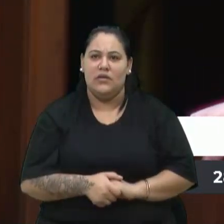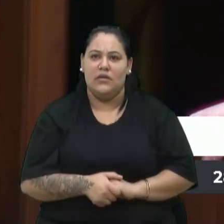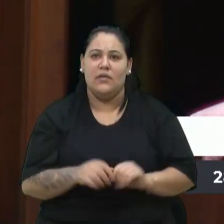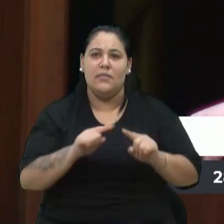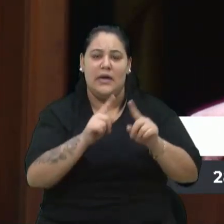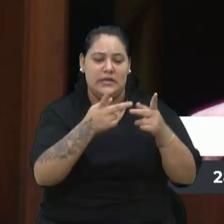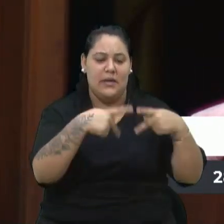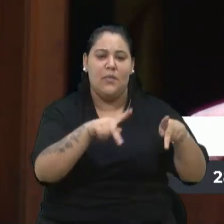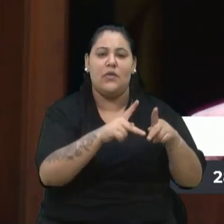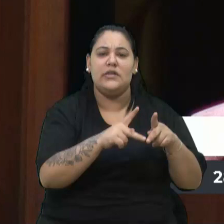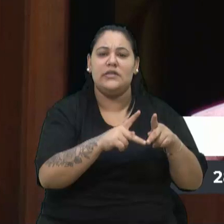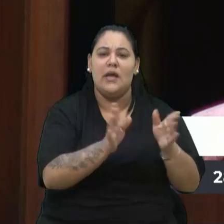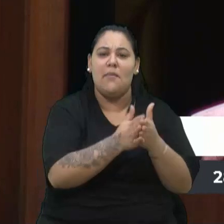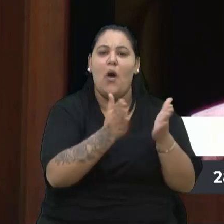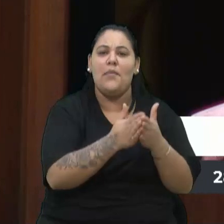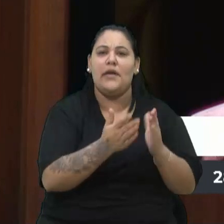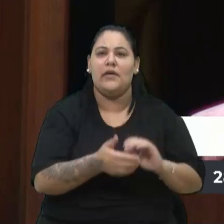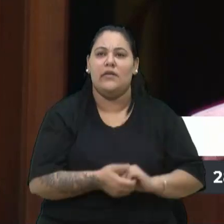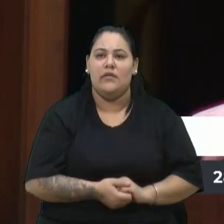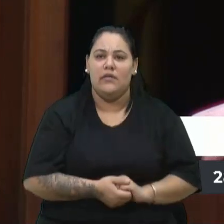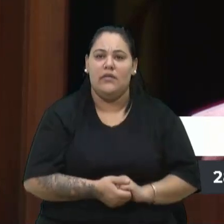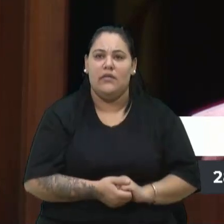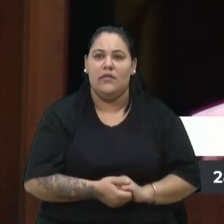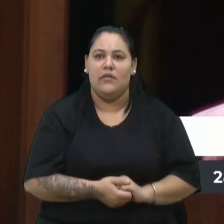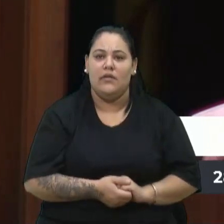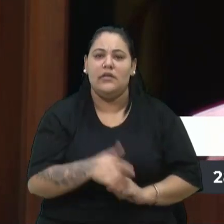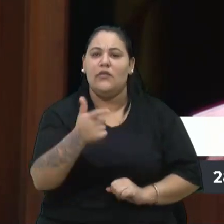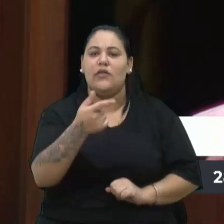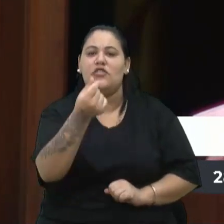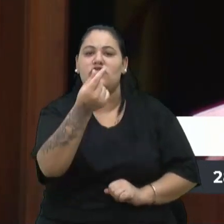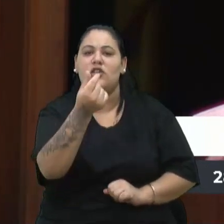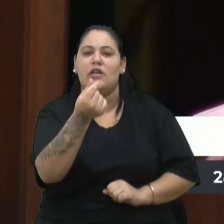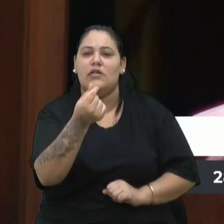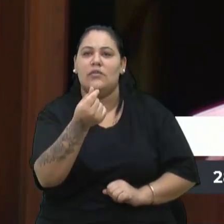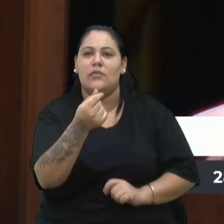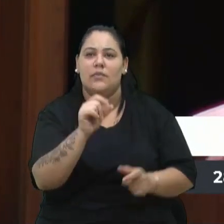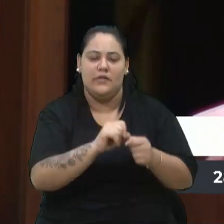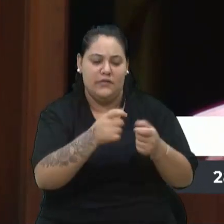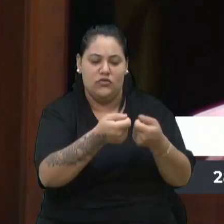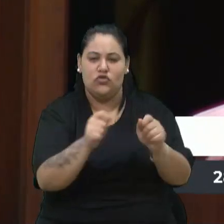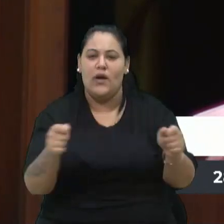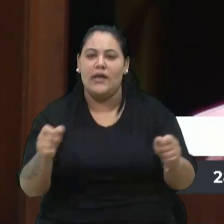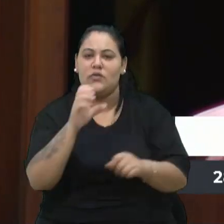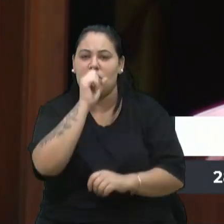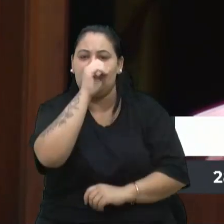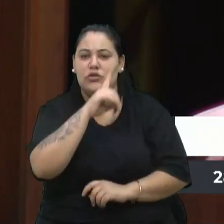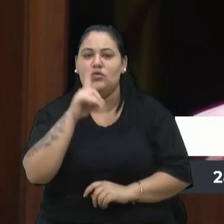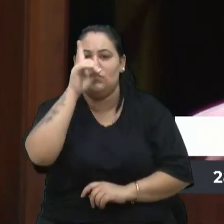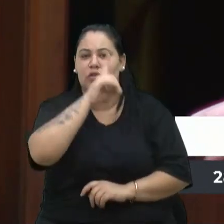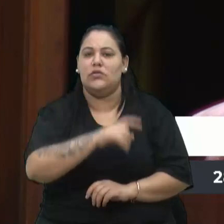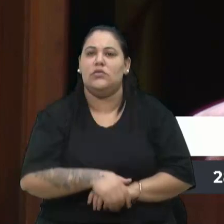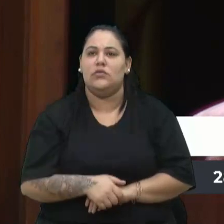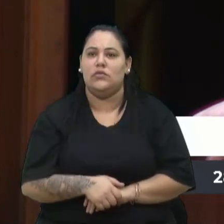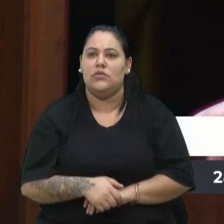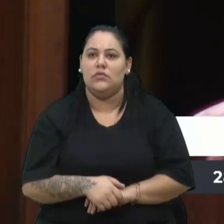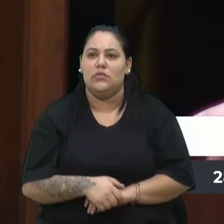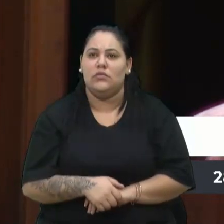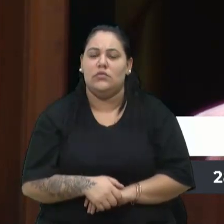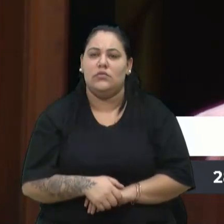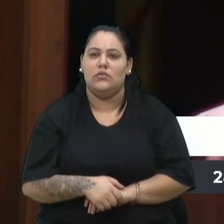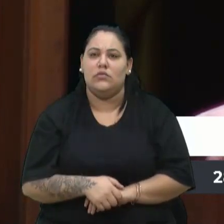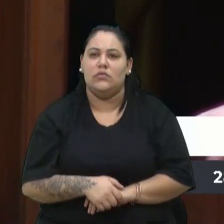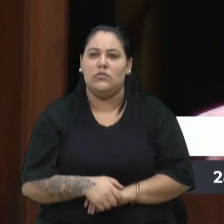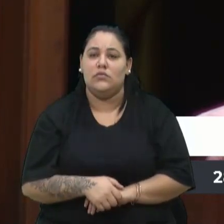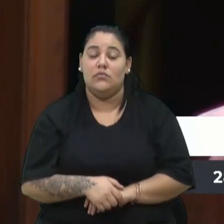população menos favorecida, que não tem dinheiro para fazer churrasco no final de semana, e que foi os termos que ele